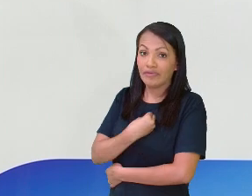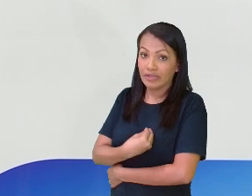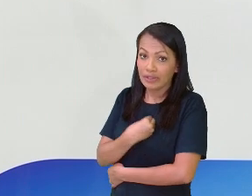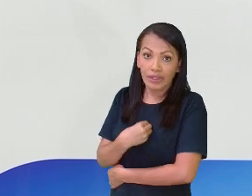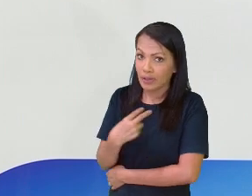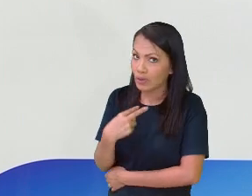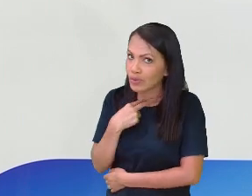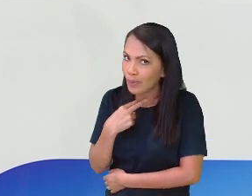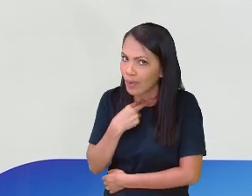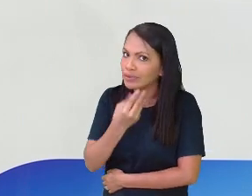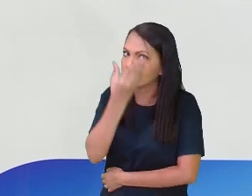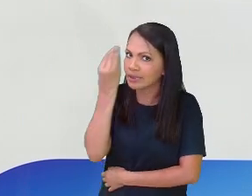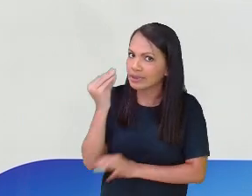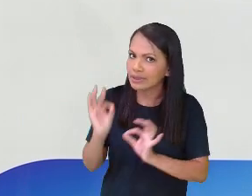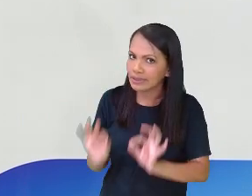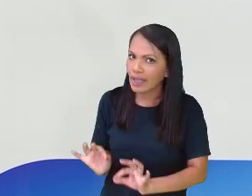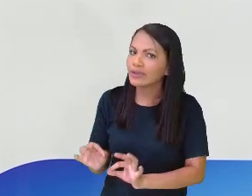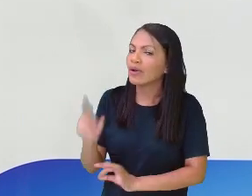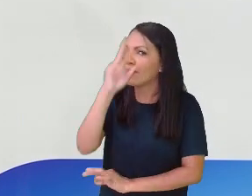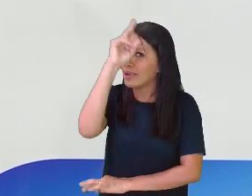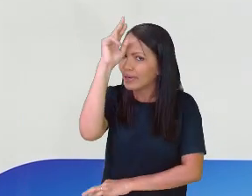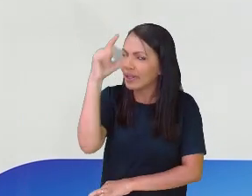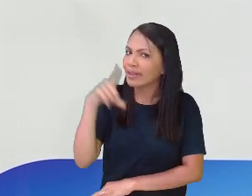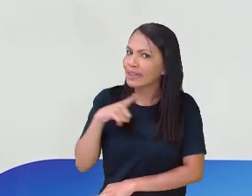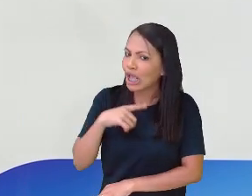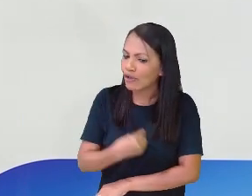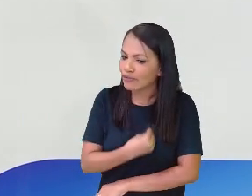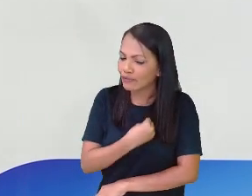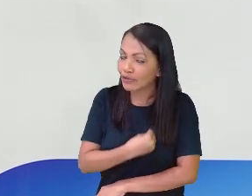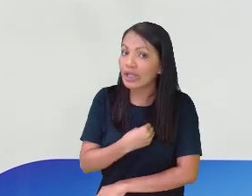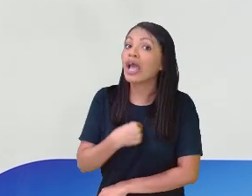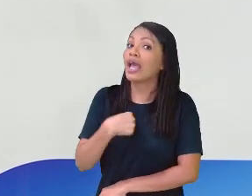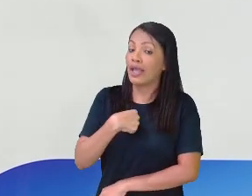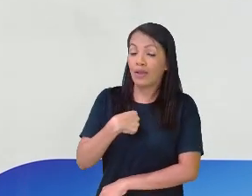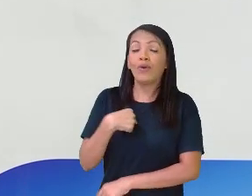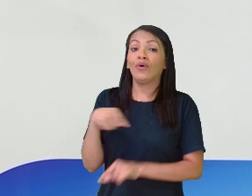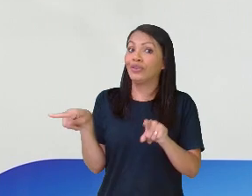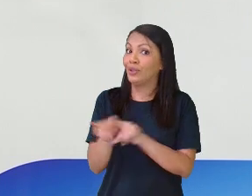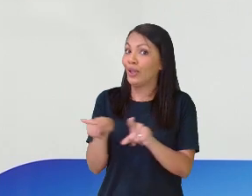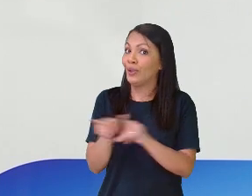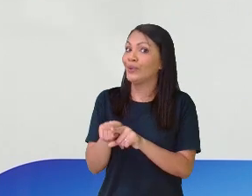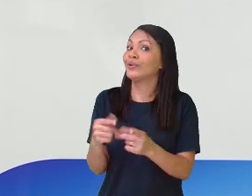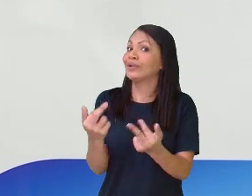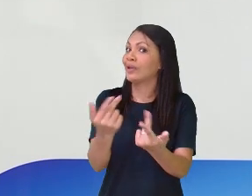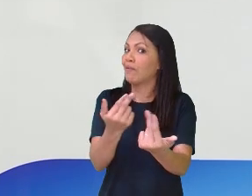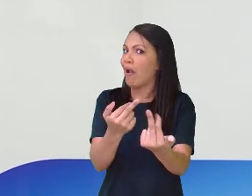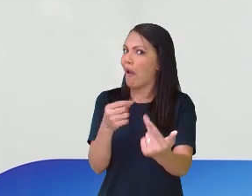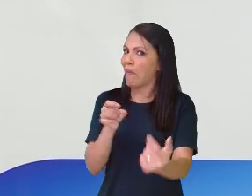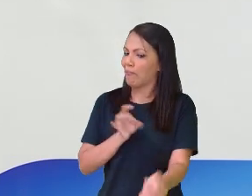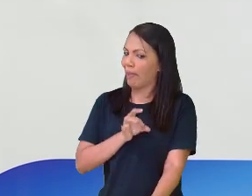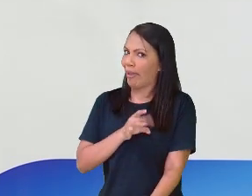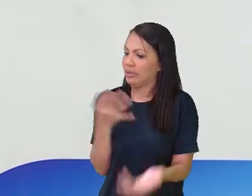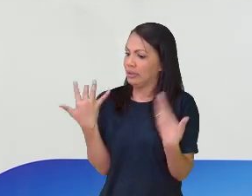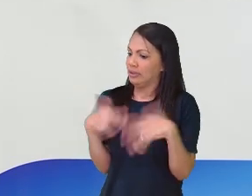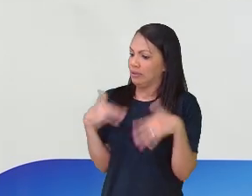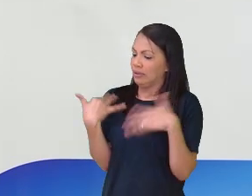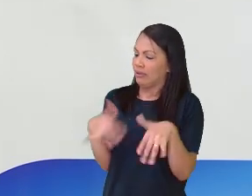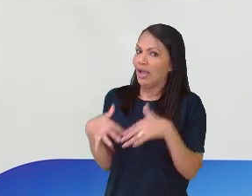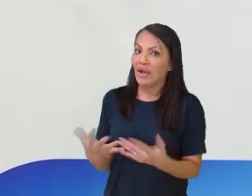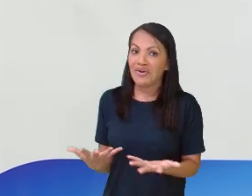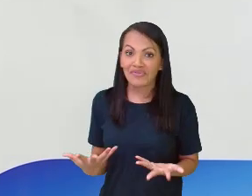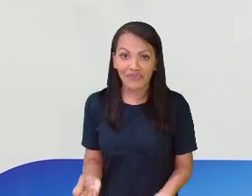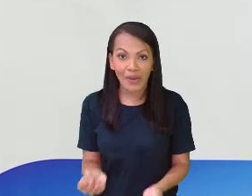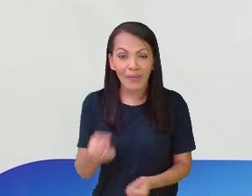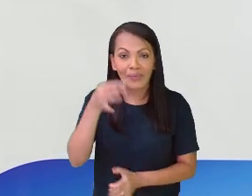esquecer isso, né, gente? Embora sim a gente tenha medo. Eu tenho também. Mas vamos lá, vamos falar de texto